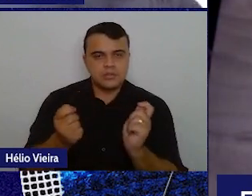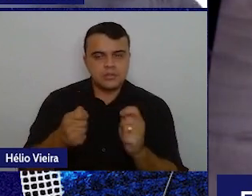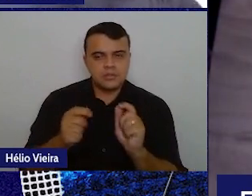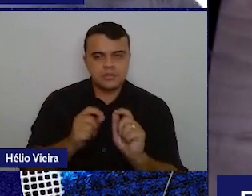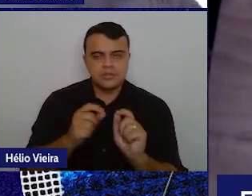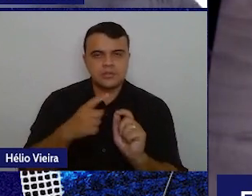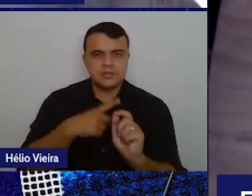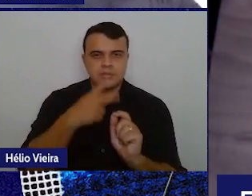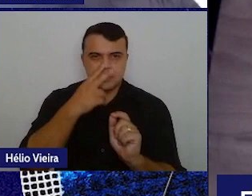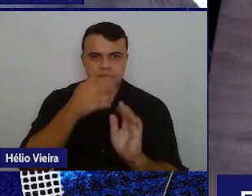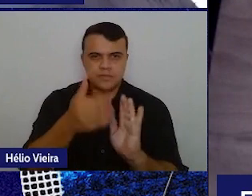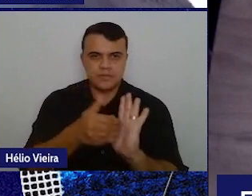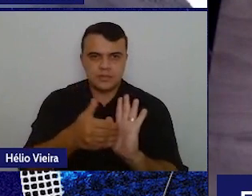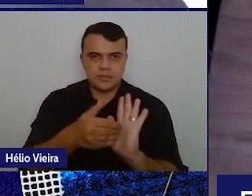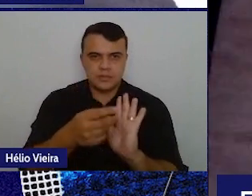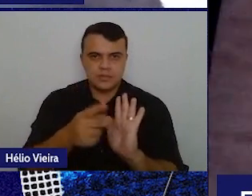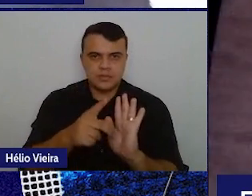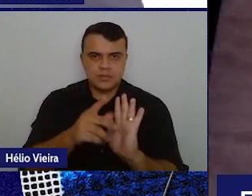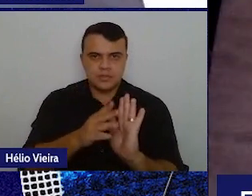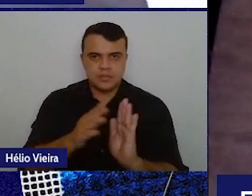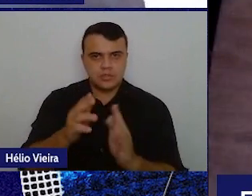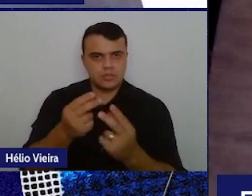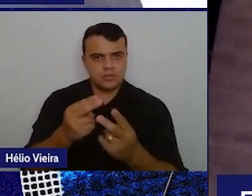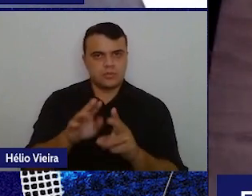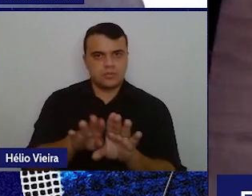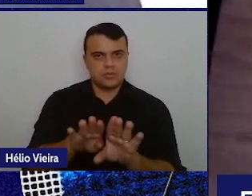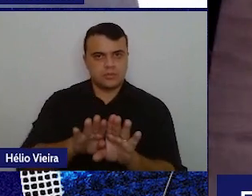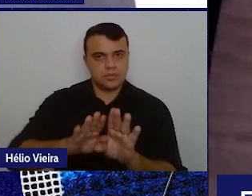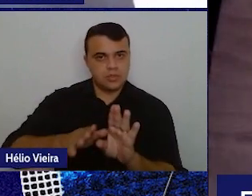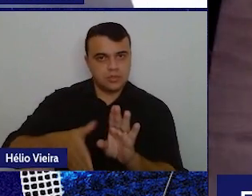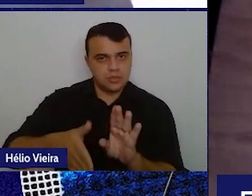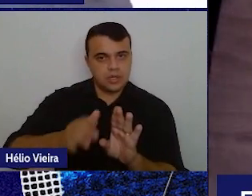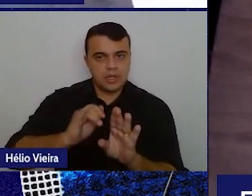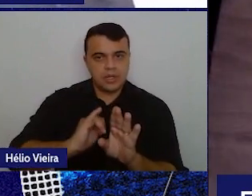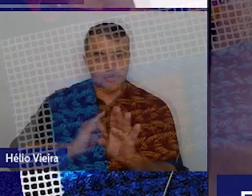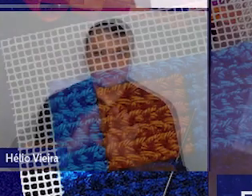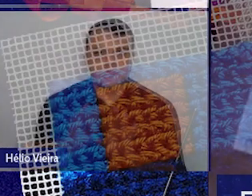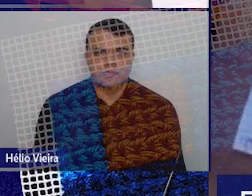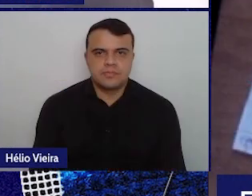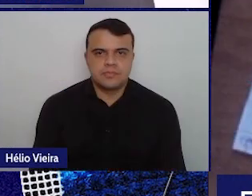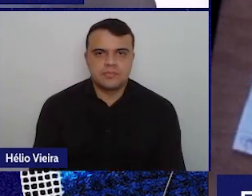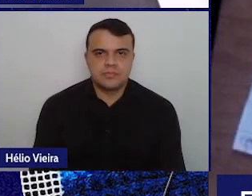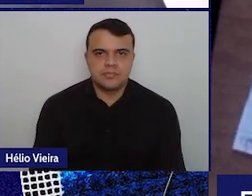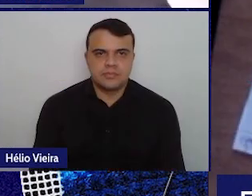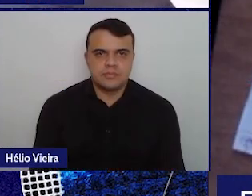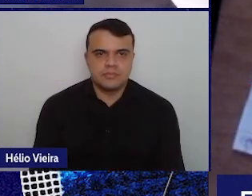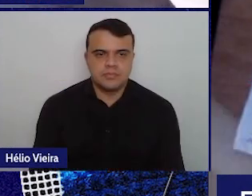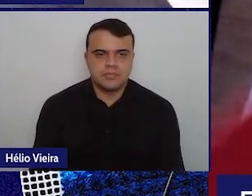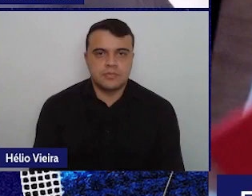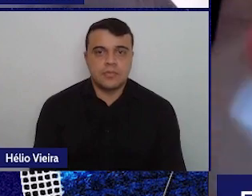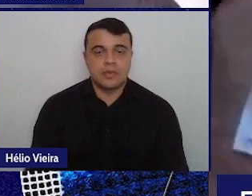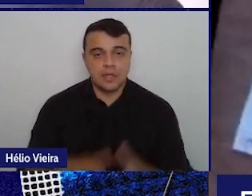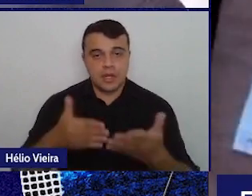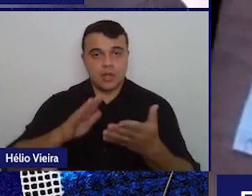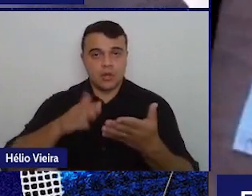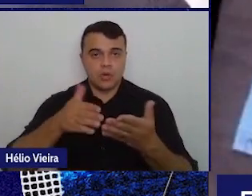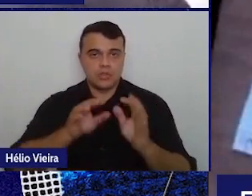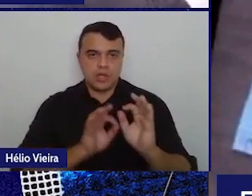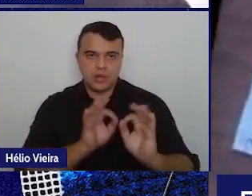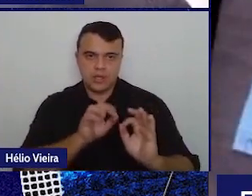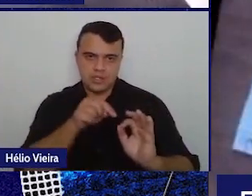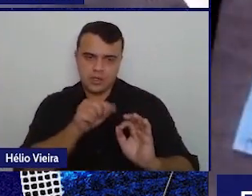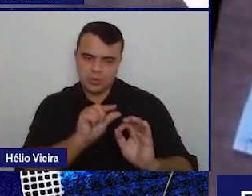aqui no final vai ter saído do mesmo jeito. Eu já adiantei aí eu já adiantei um